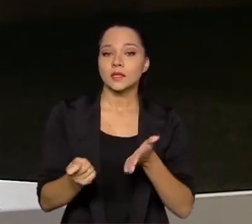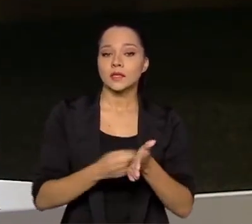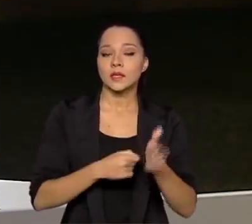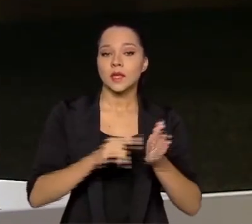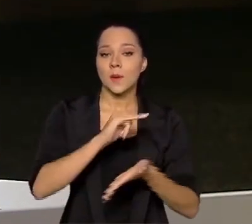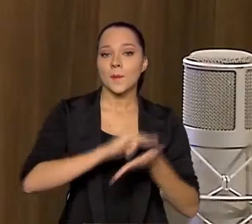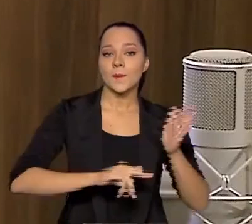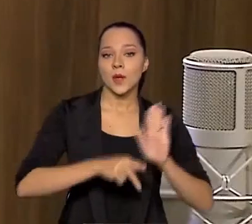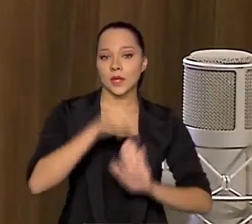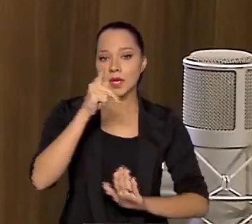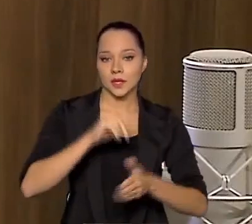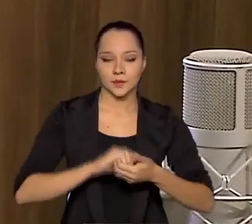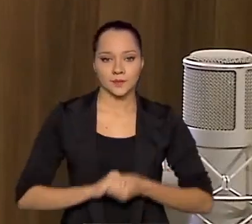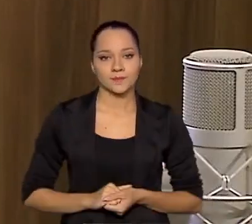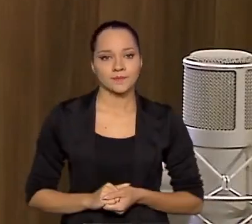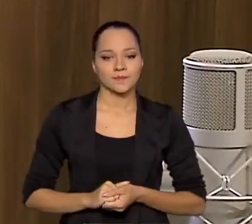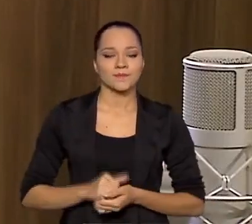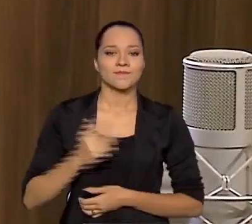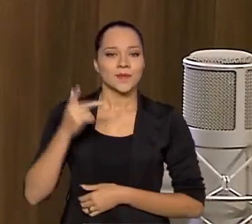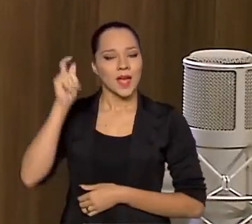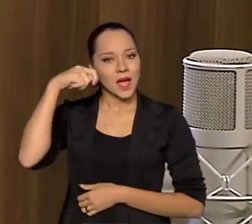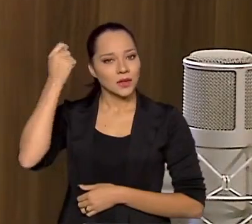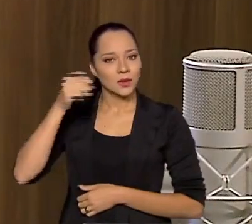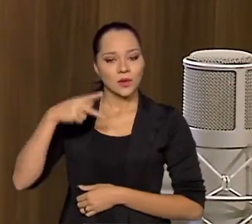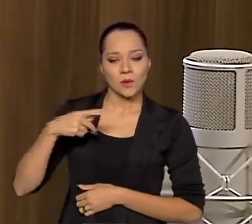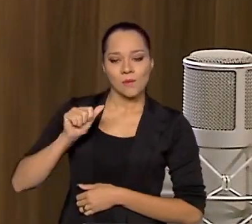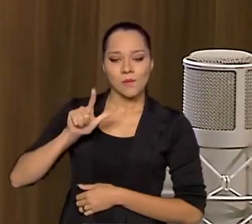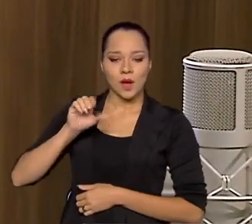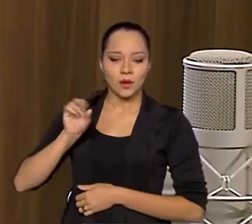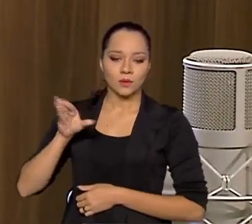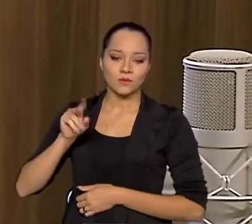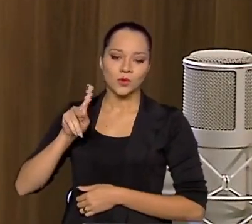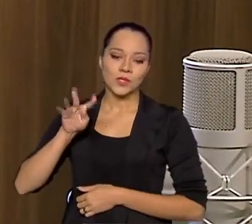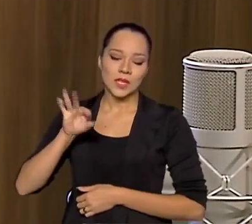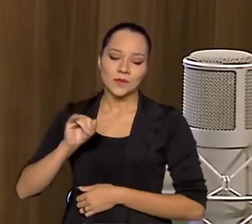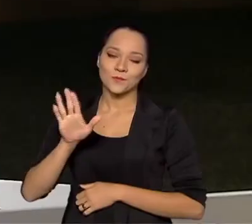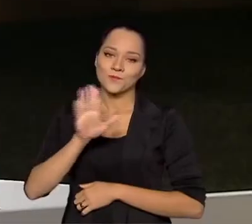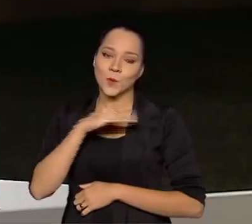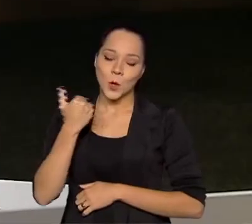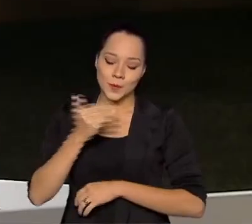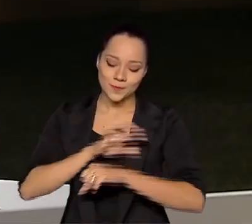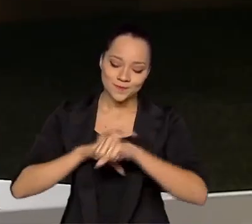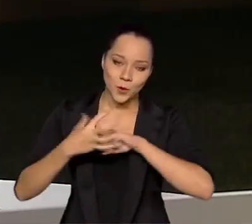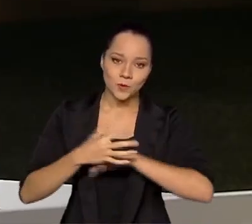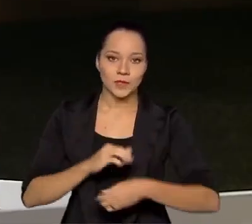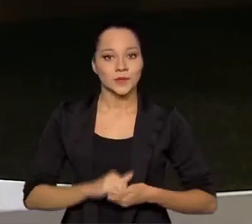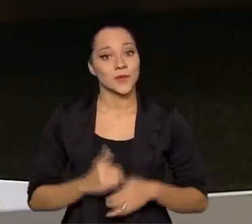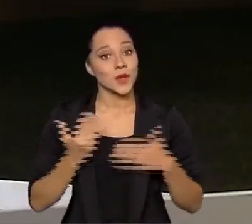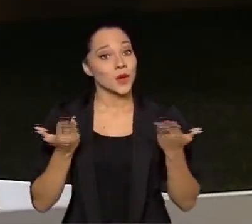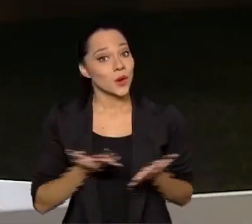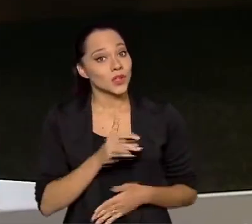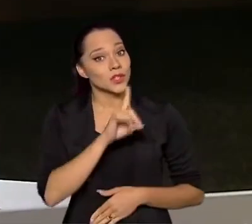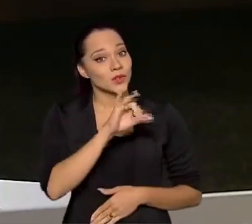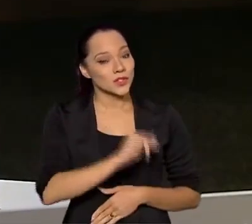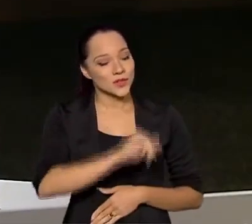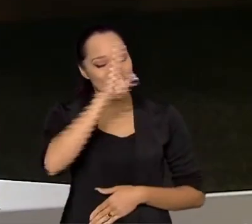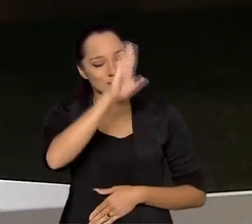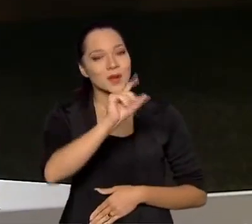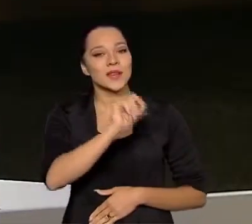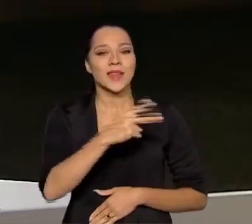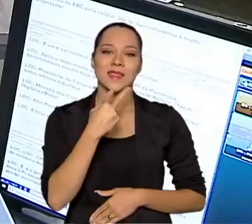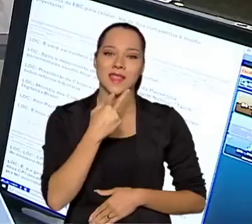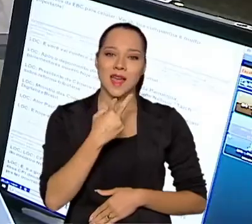Digitaliza Brasil. Ator Paulo Gustavo morre vítima de complicações da Covid. E hoje é o dia dela, a nossa língua